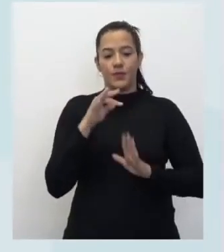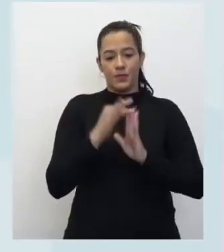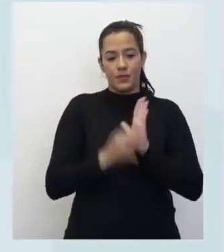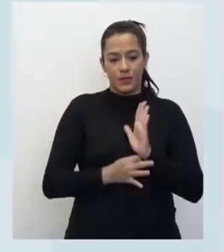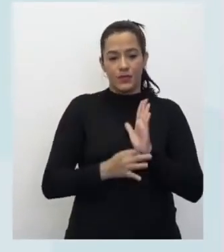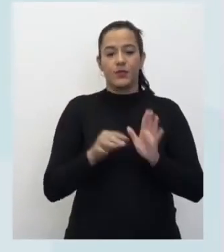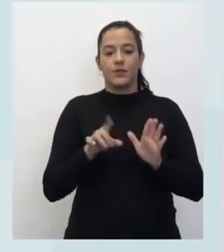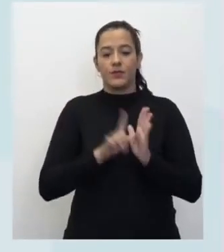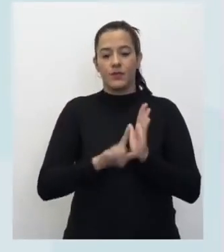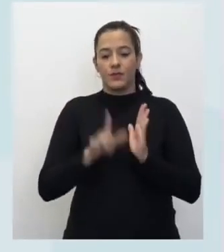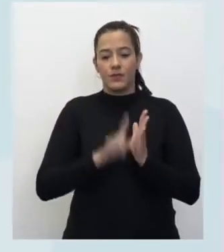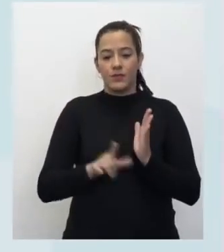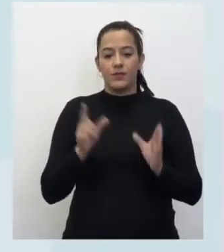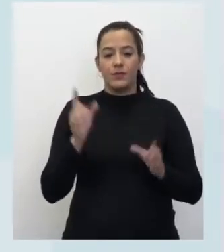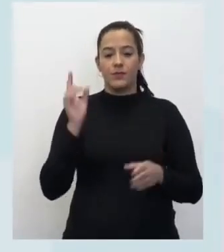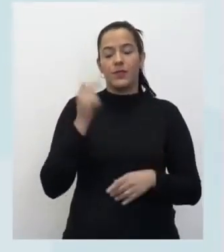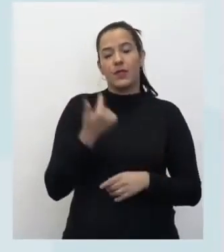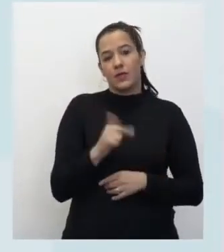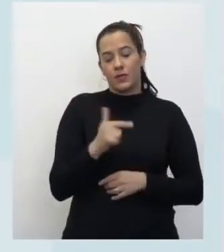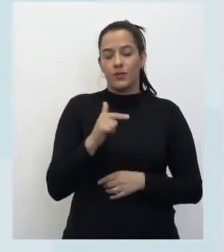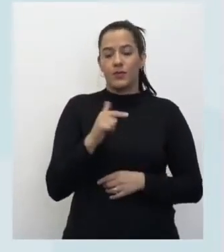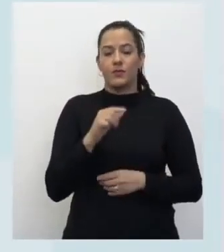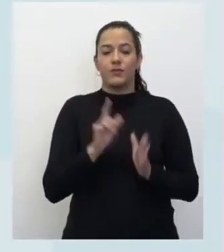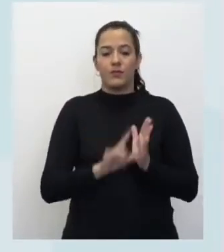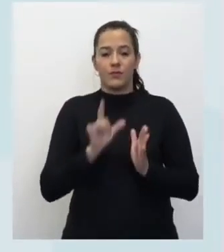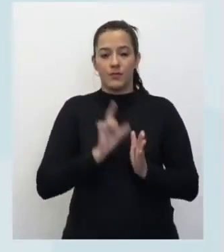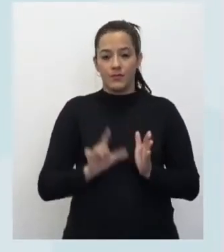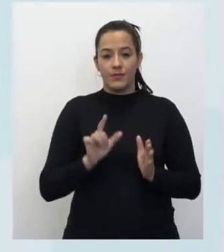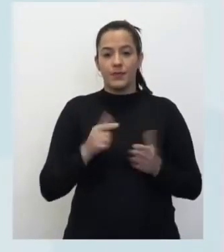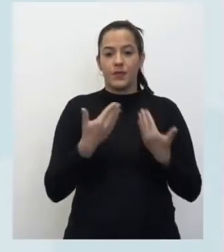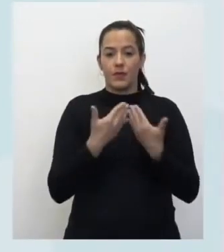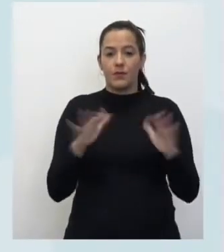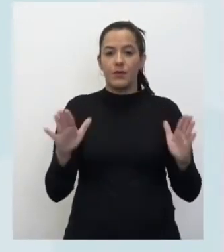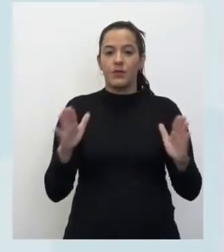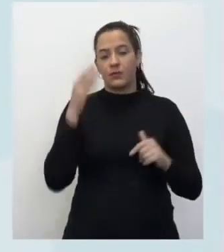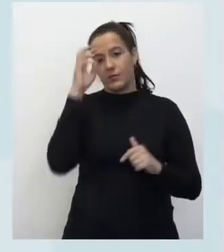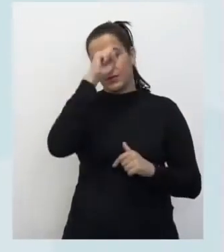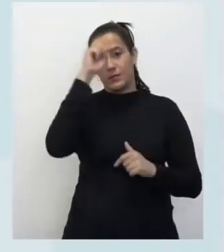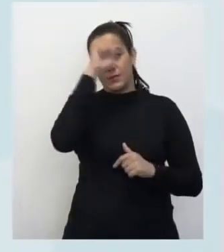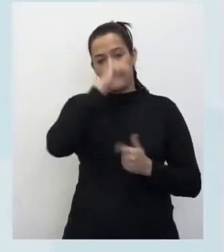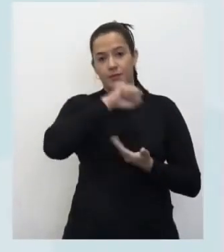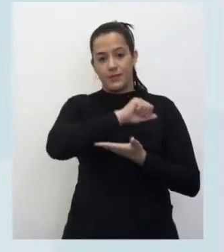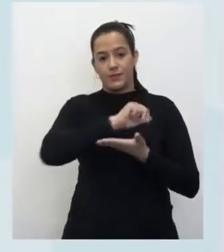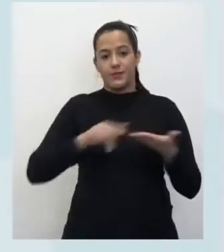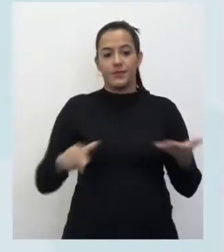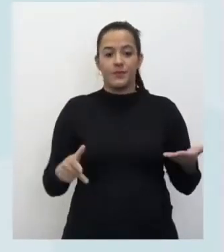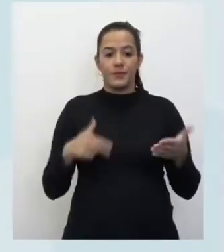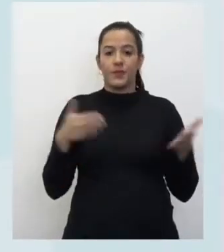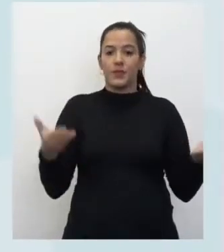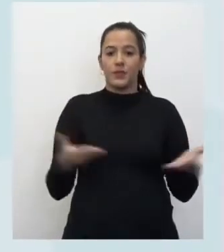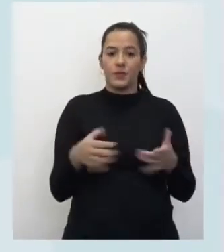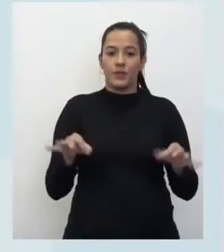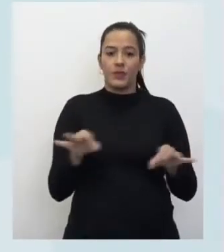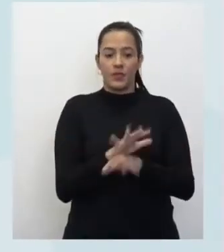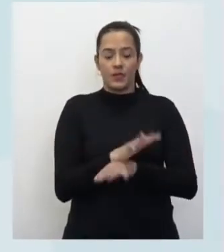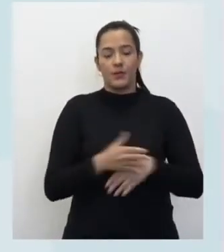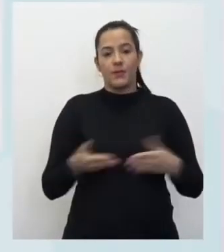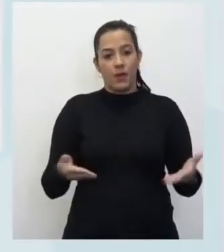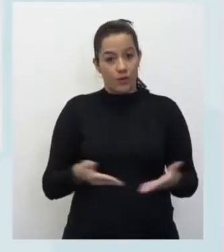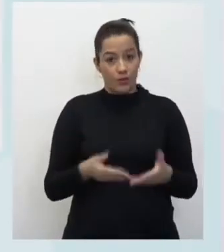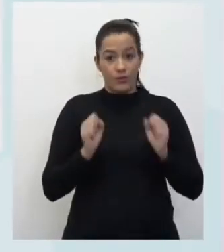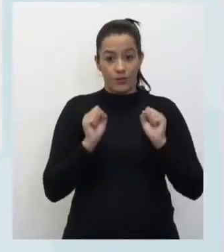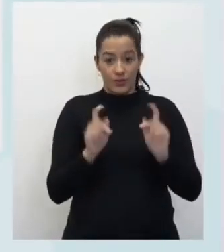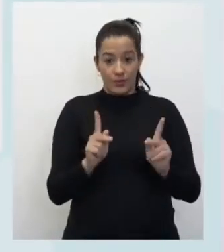texto literário e não literário, que foi a abertura dessa sequência de aprendizagem e que a gente vai encerrar também com ela, tá